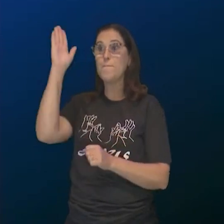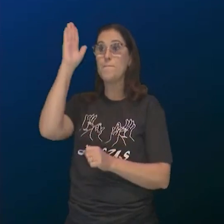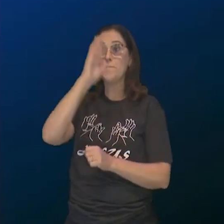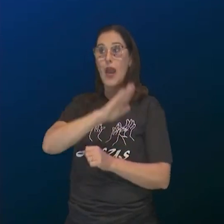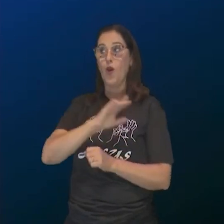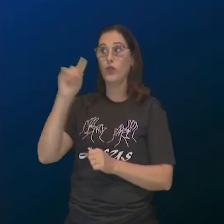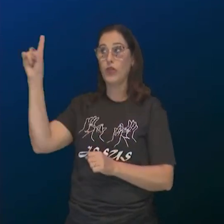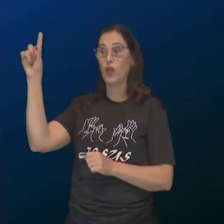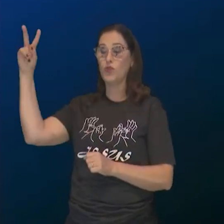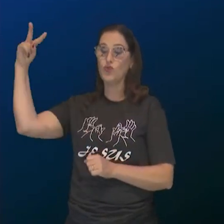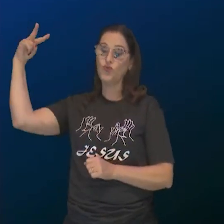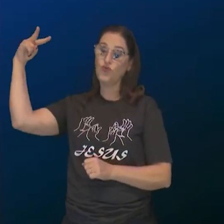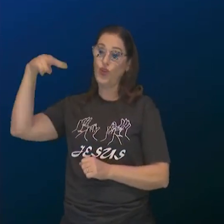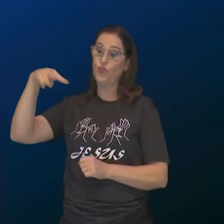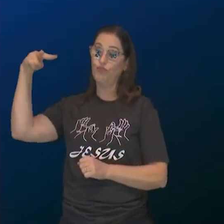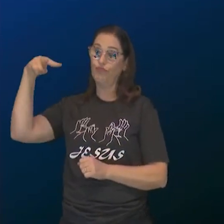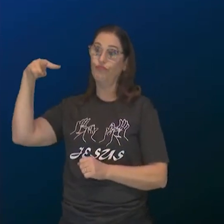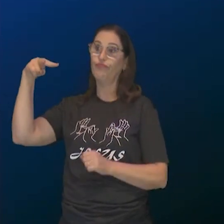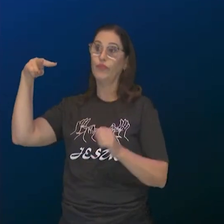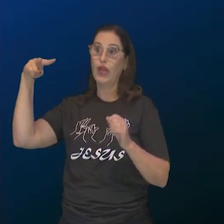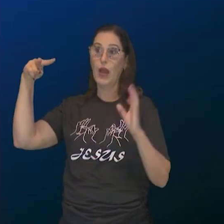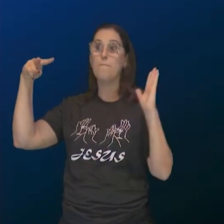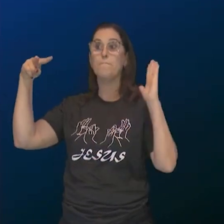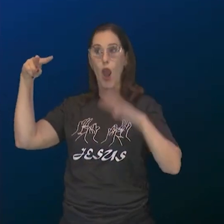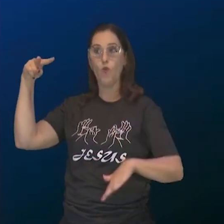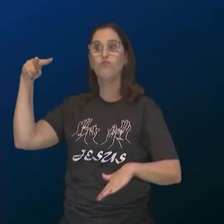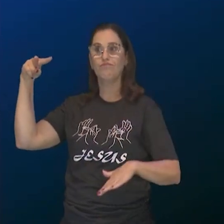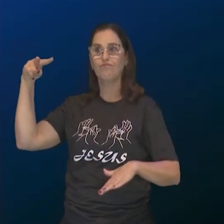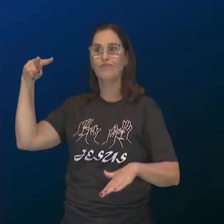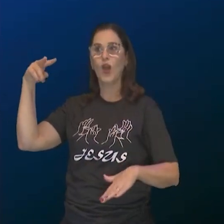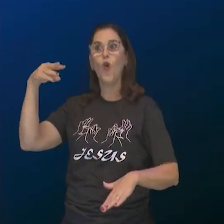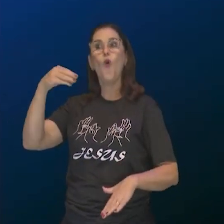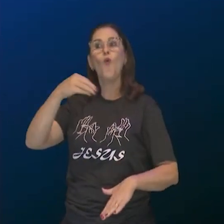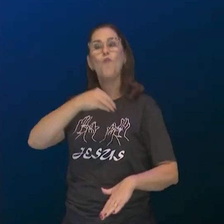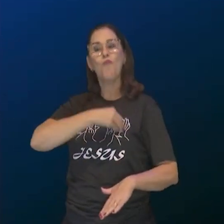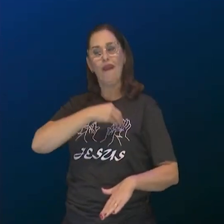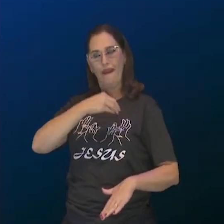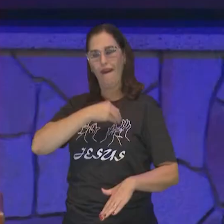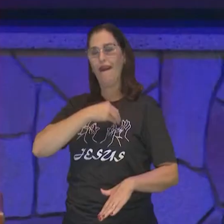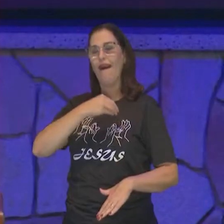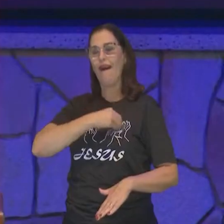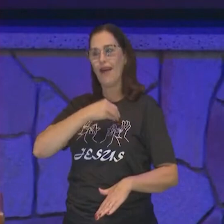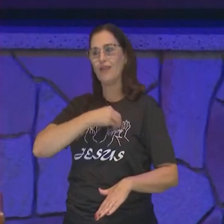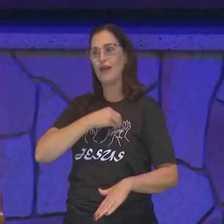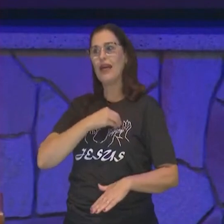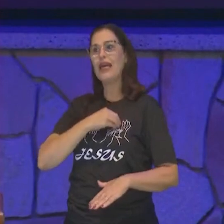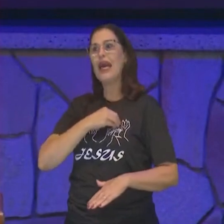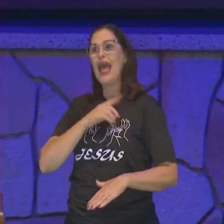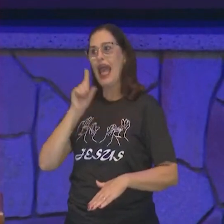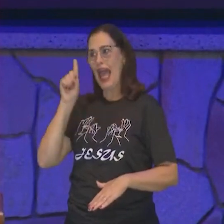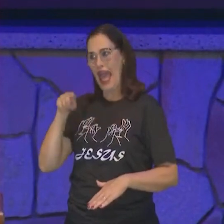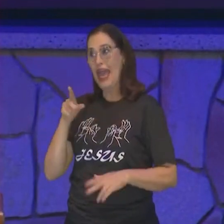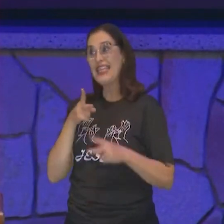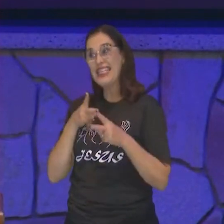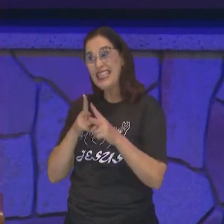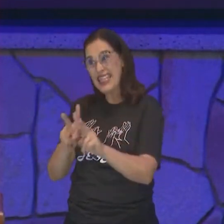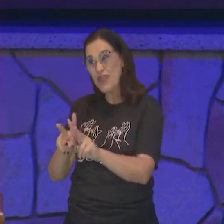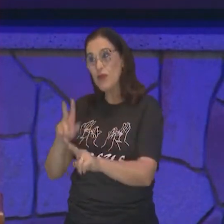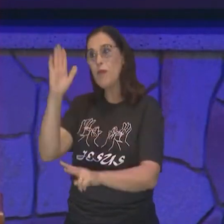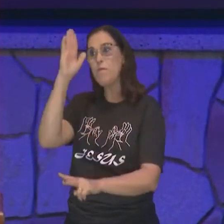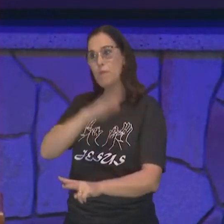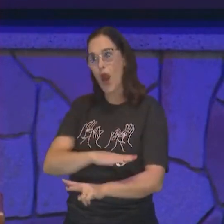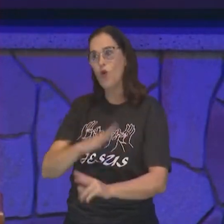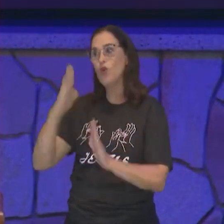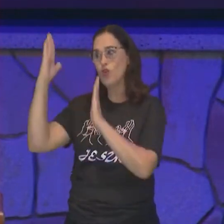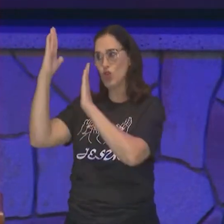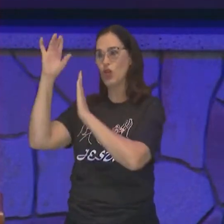aos olhos do Senhor. O pecado é e sempre será algo mal diante